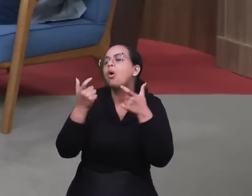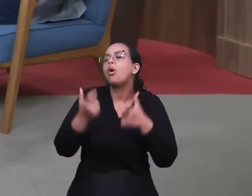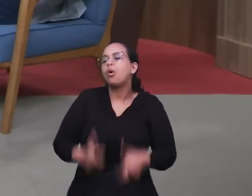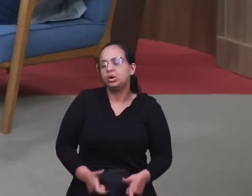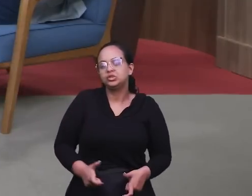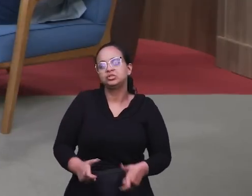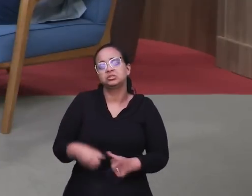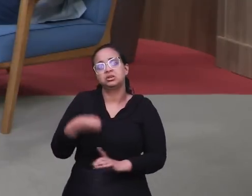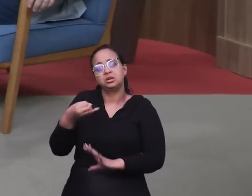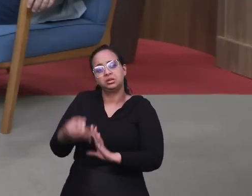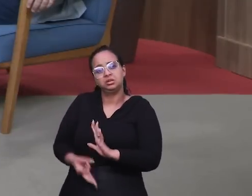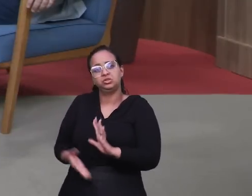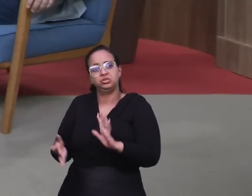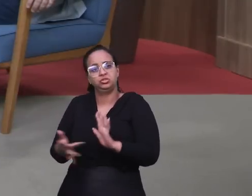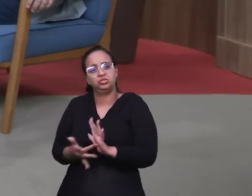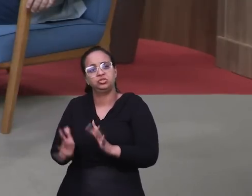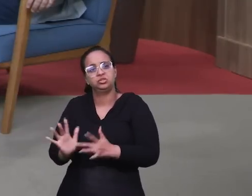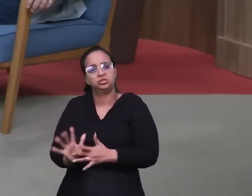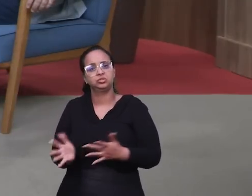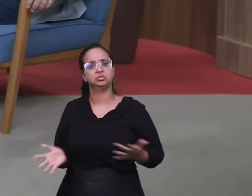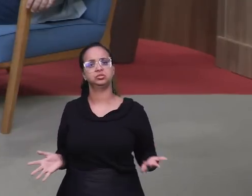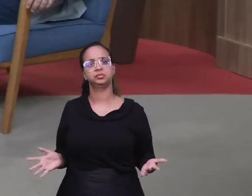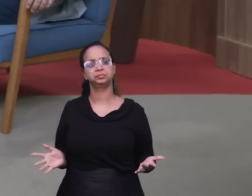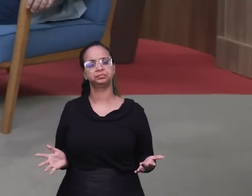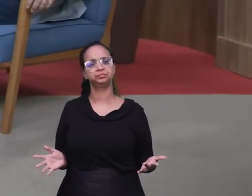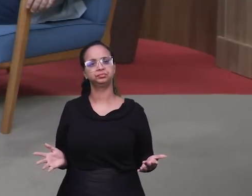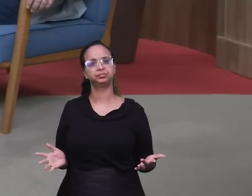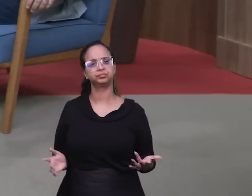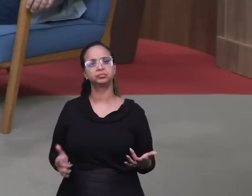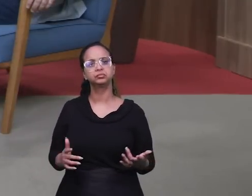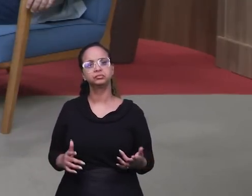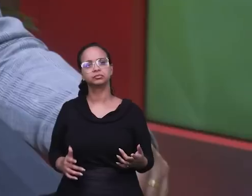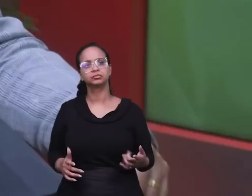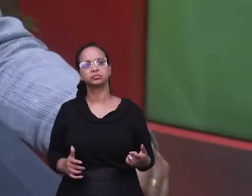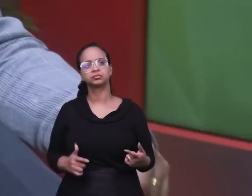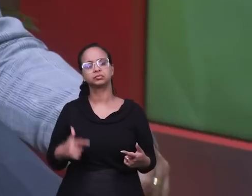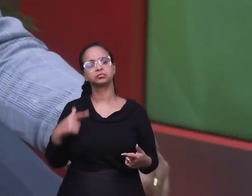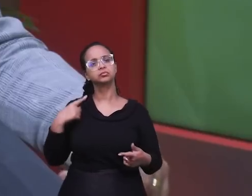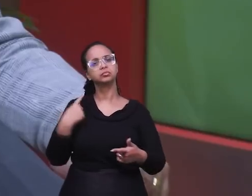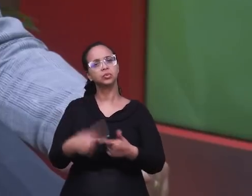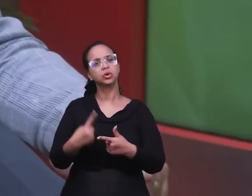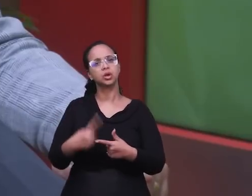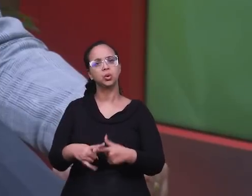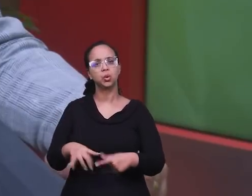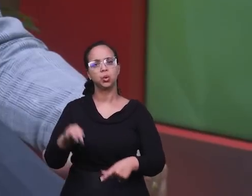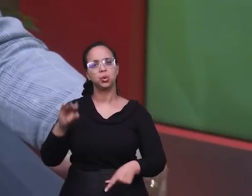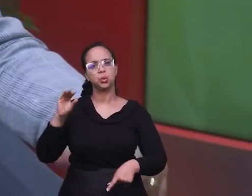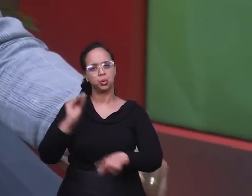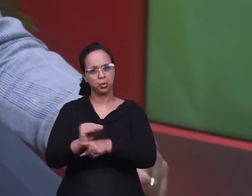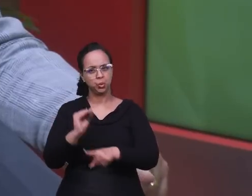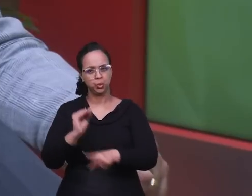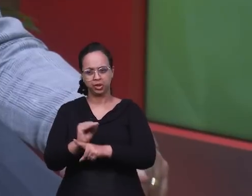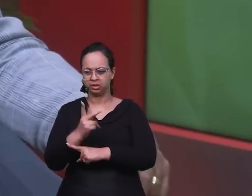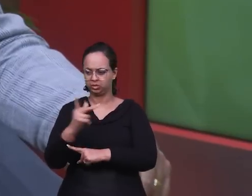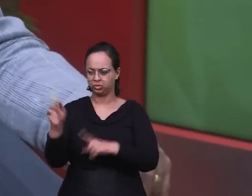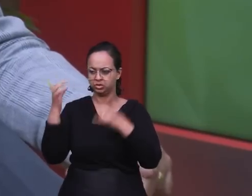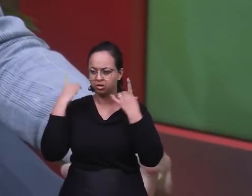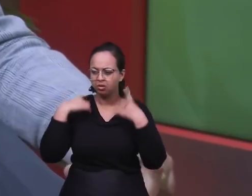essa característica de Jesus. Você quer comentar? Essa expressão, né, apacentas o teu